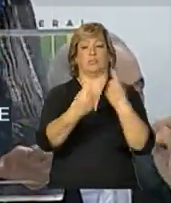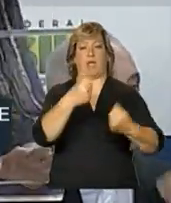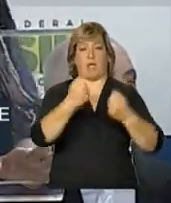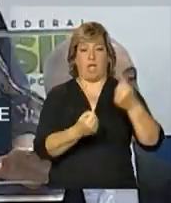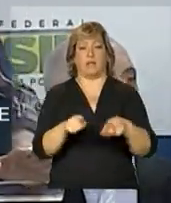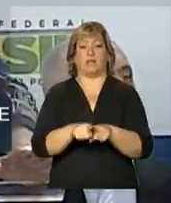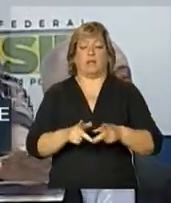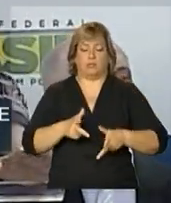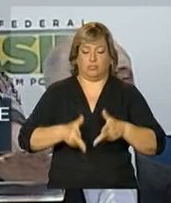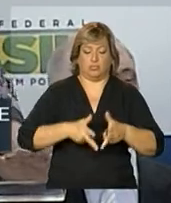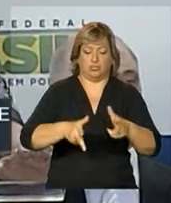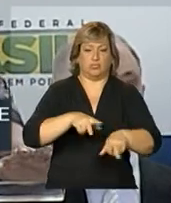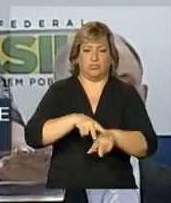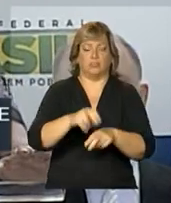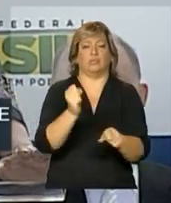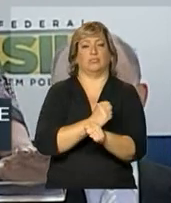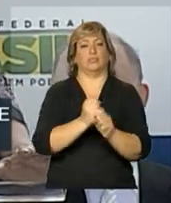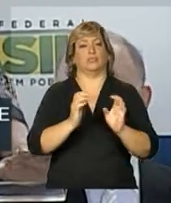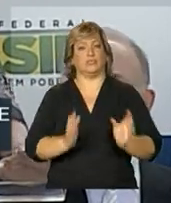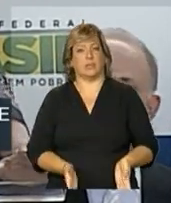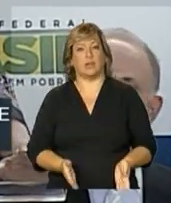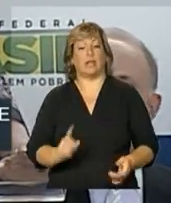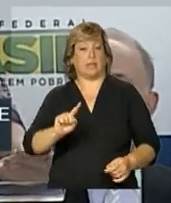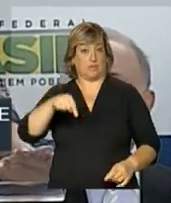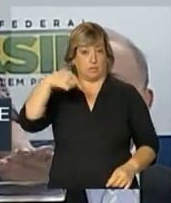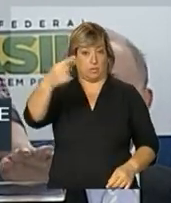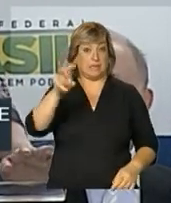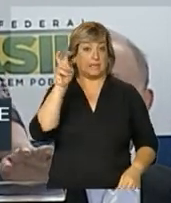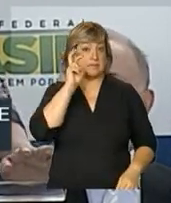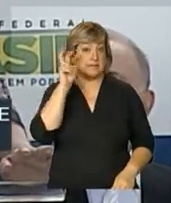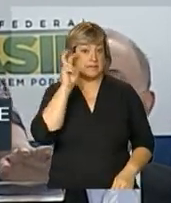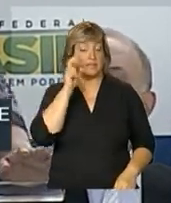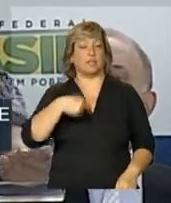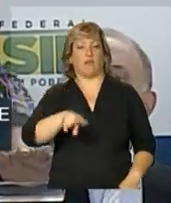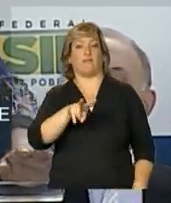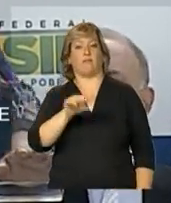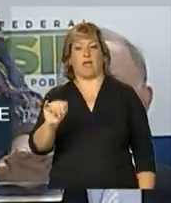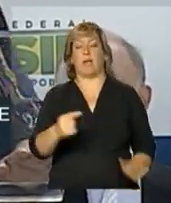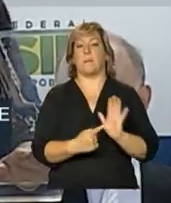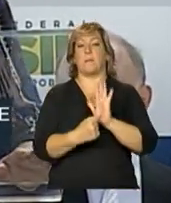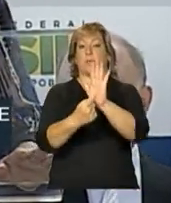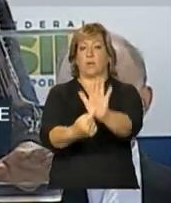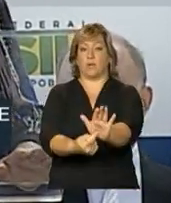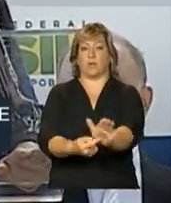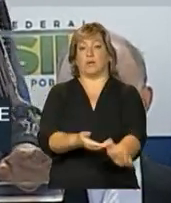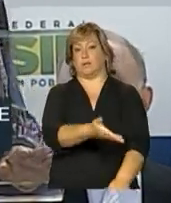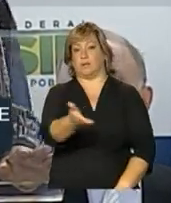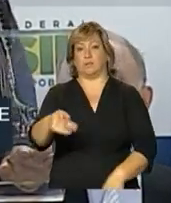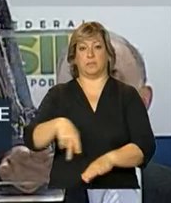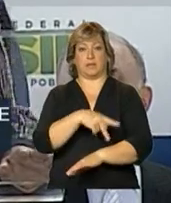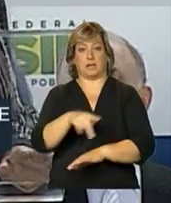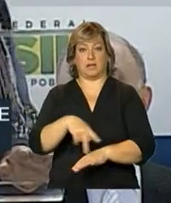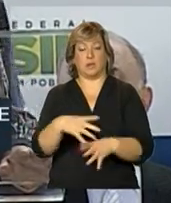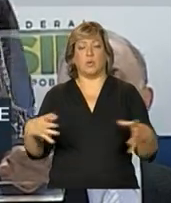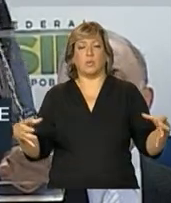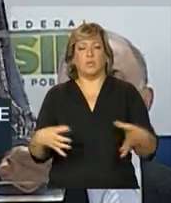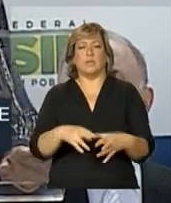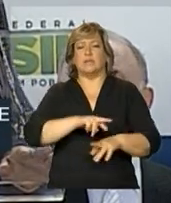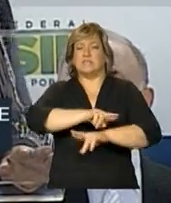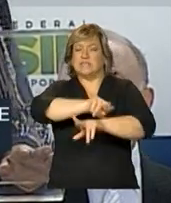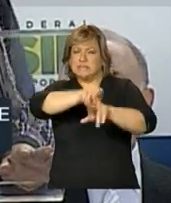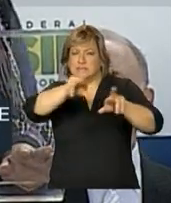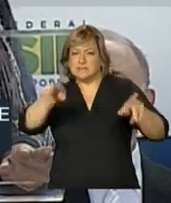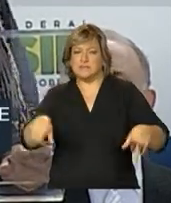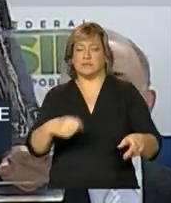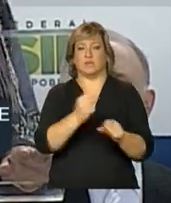ferrovias na próxima quinta-feira nós vamos apresentar ao país um conjunto de